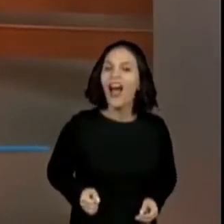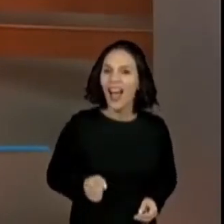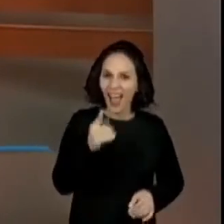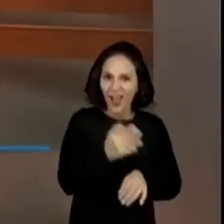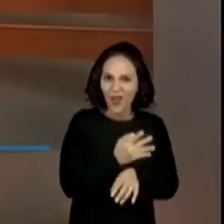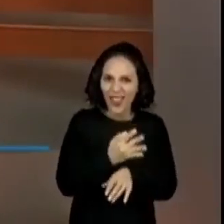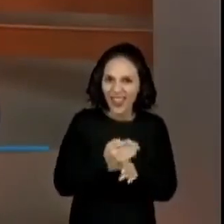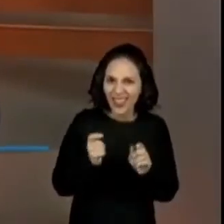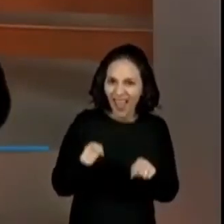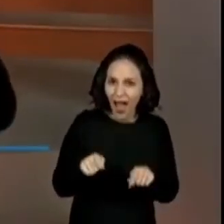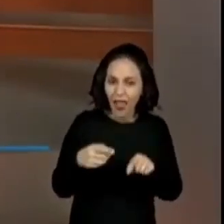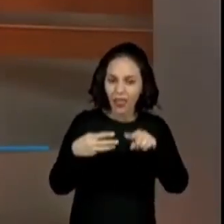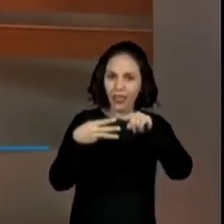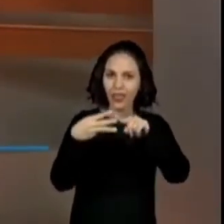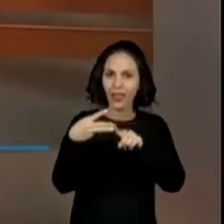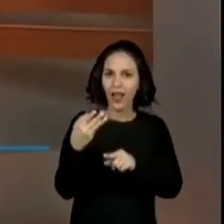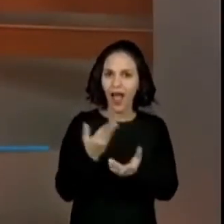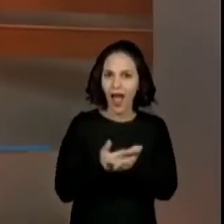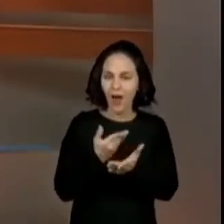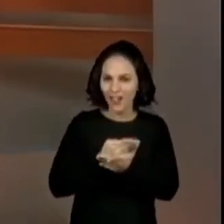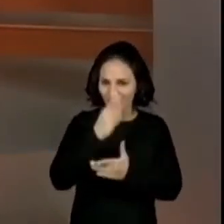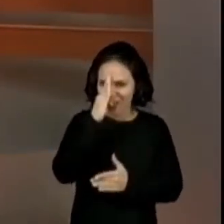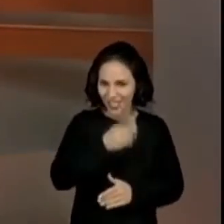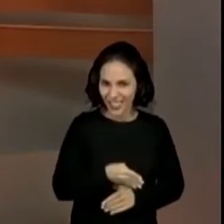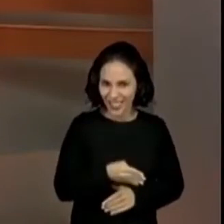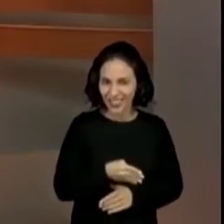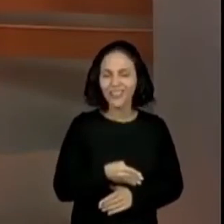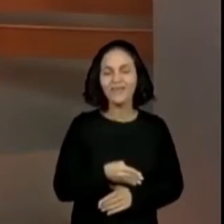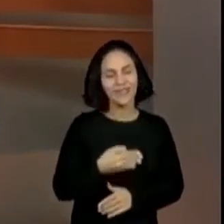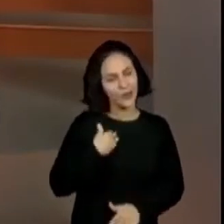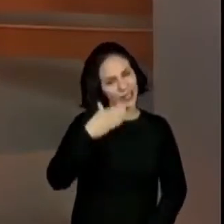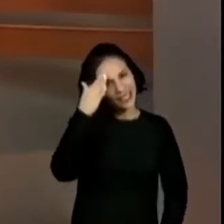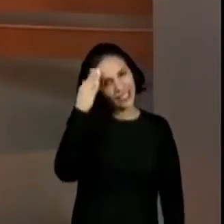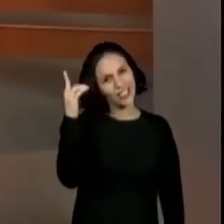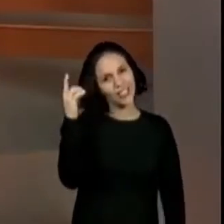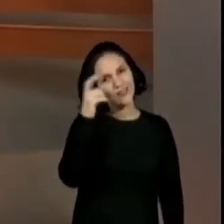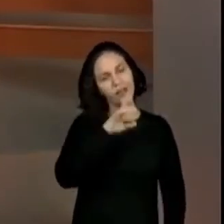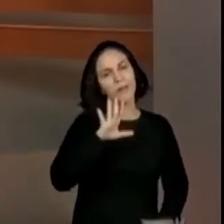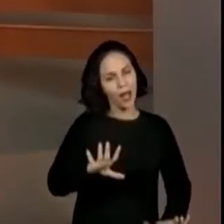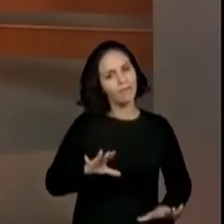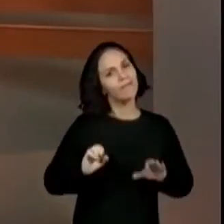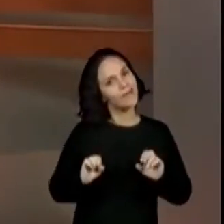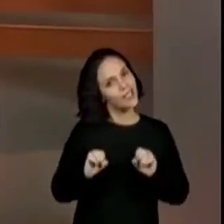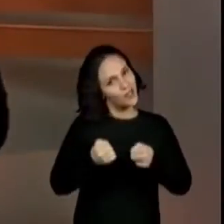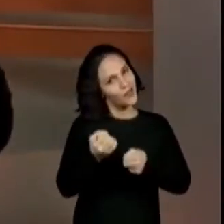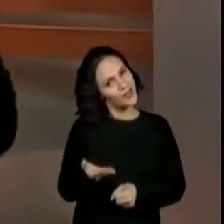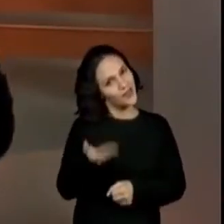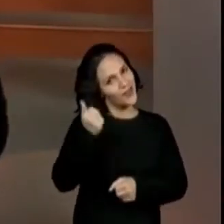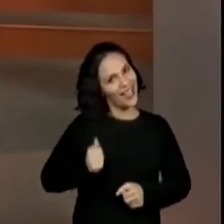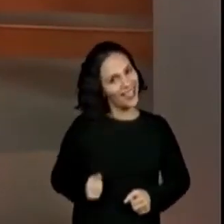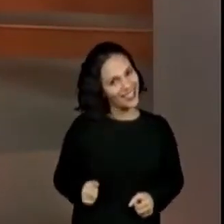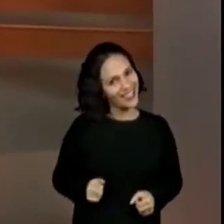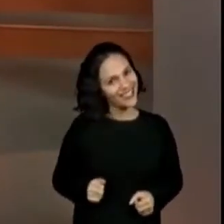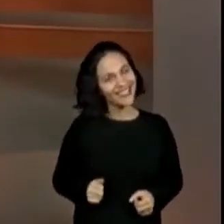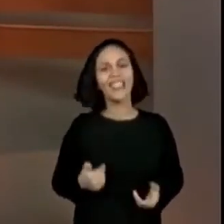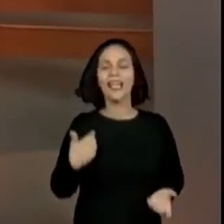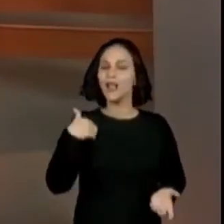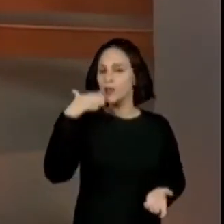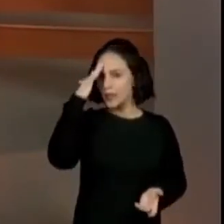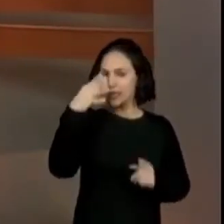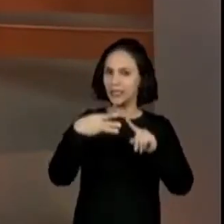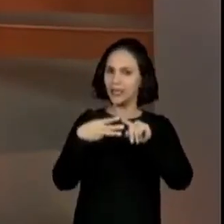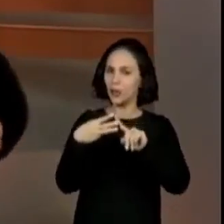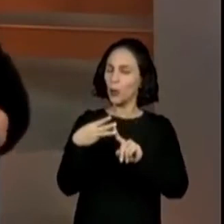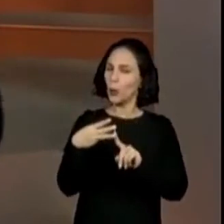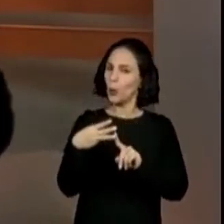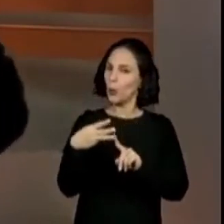aguentar três aulas seguidas eu sei que é difícil mas olha vamos se esforçar juntos certo eu sei que três aulas